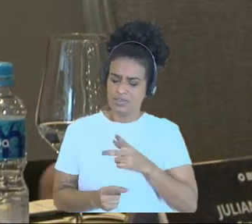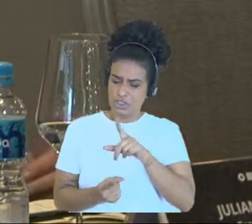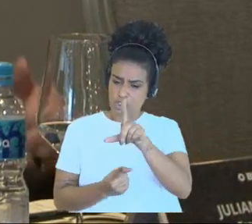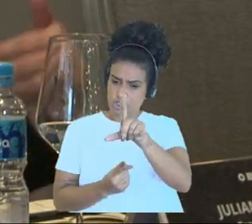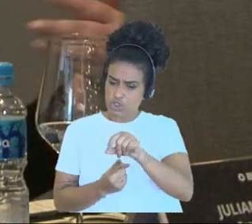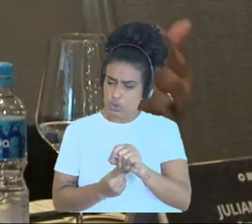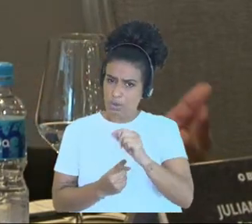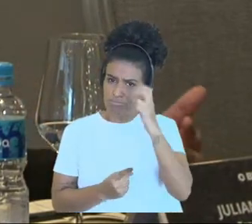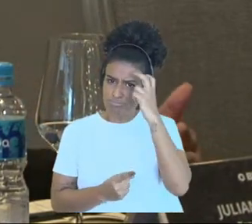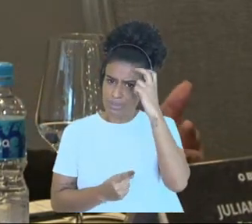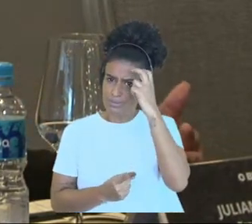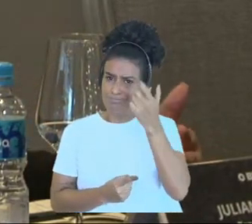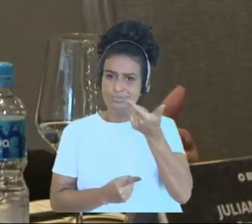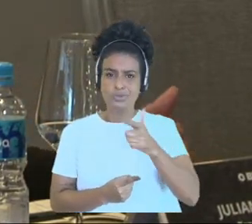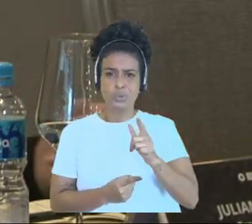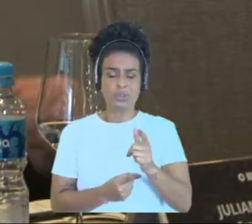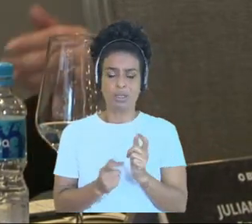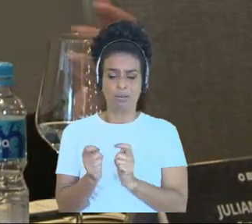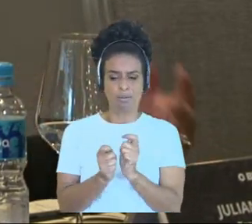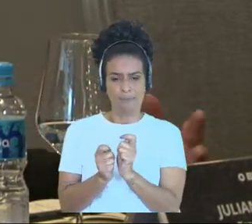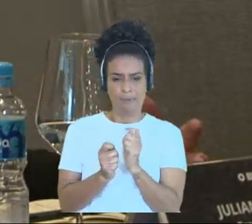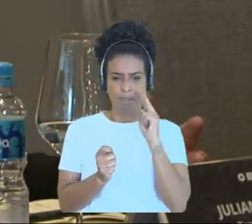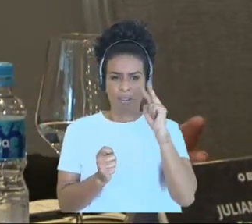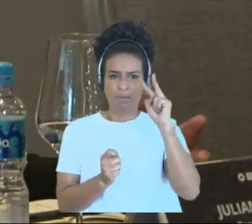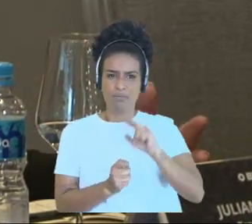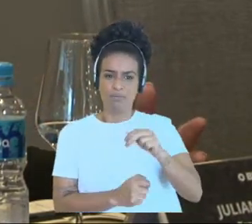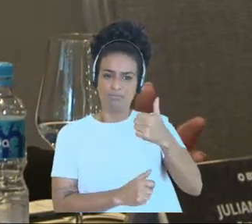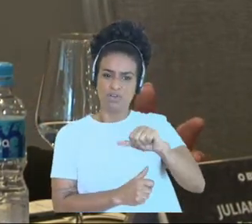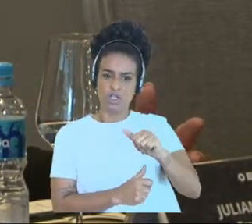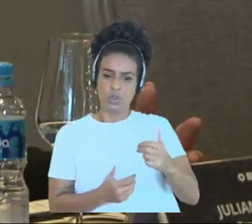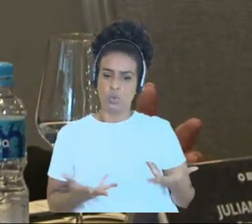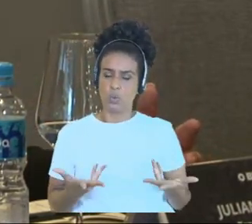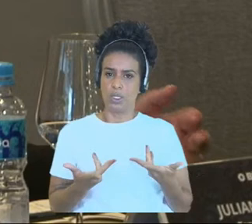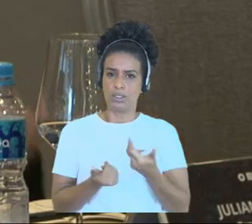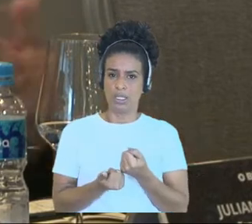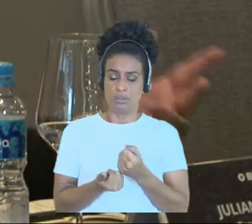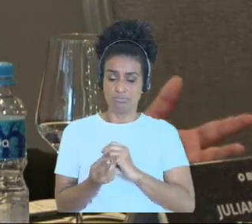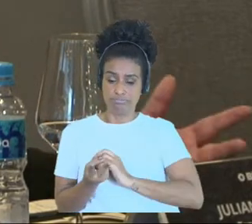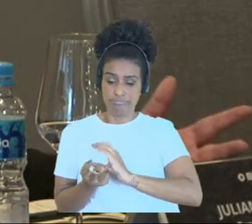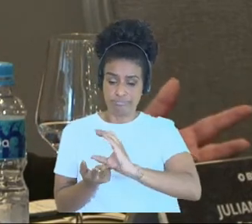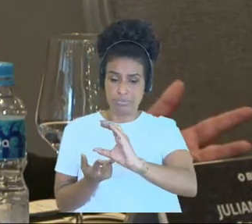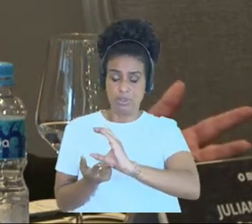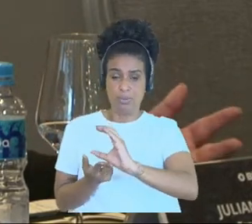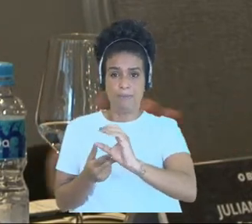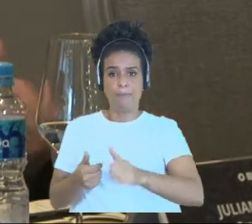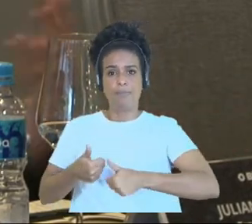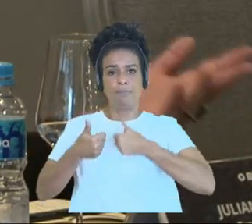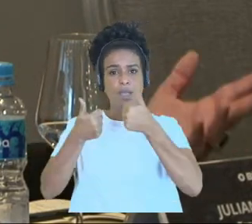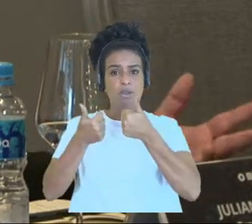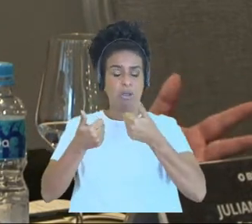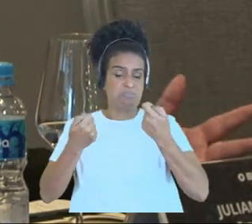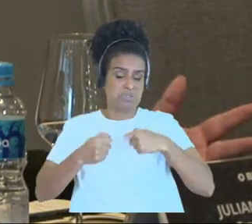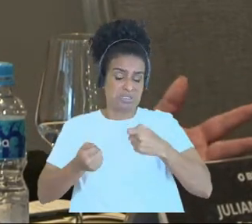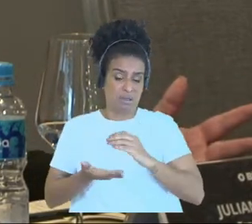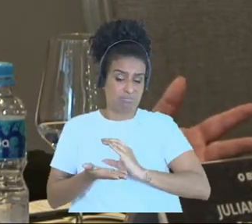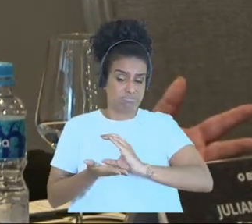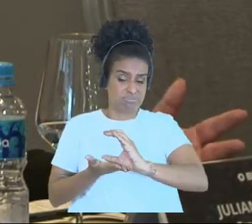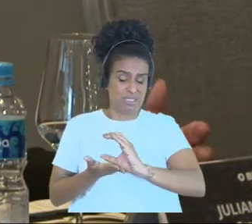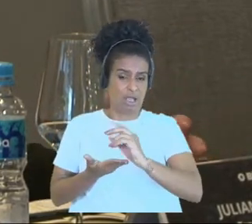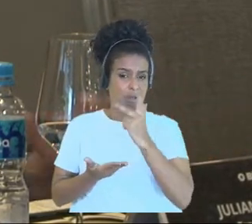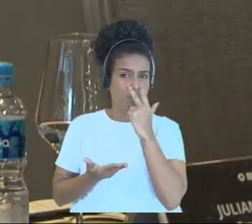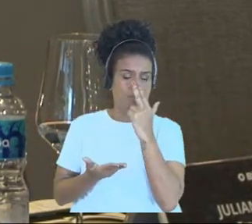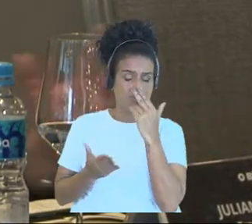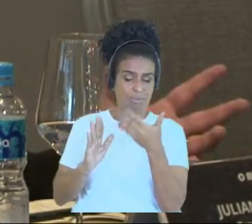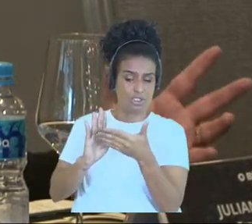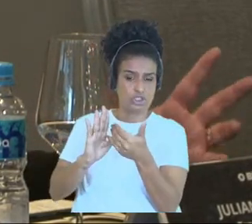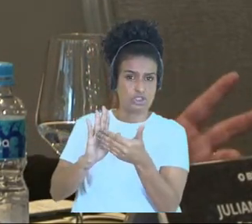a gente não racionalizou os nossos gastos, a gente não revisitou aquilo que a gente podia gastar melhor, aquilo que a gente não precisava mais gastar, porque é um gasto ineficiente, a gente